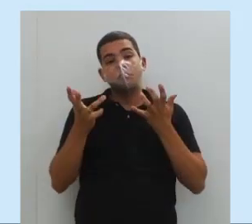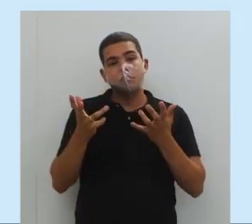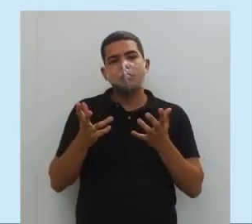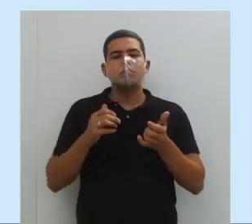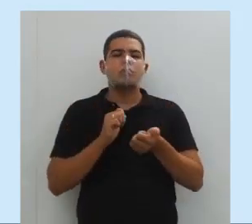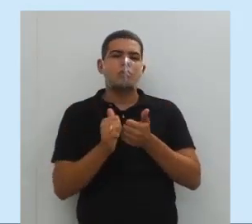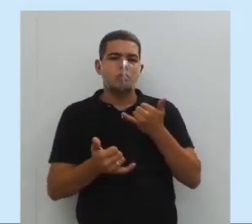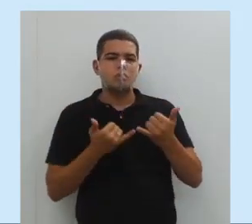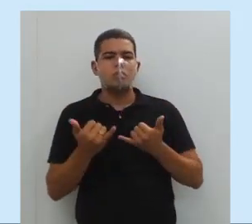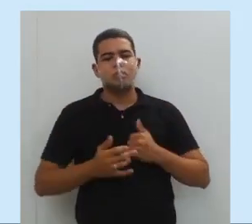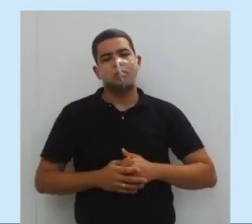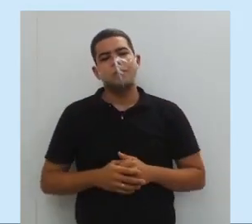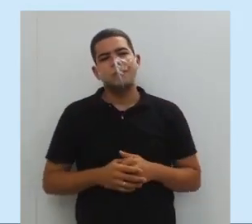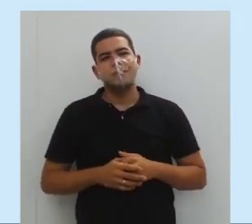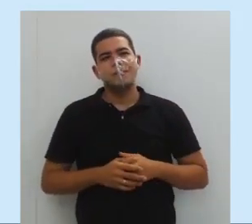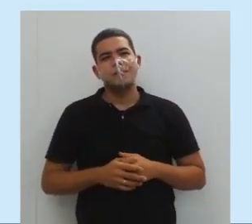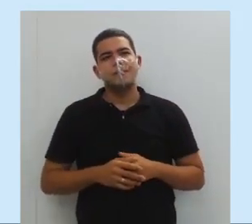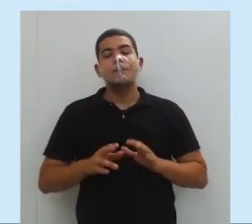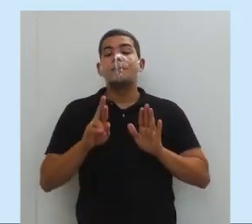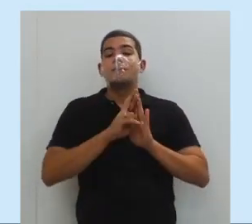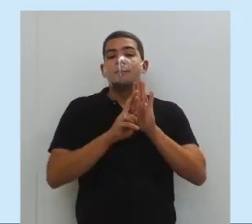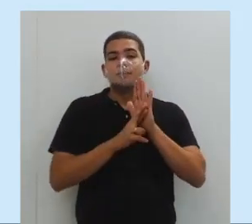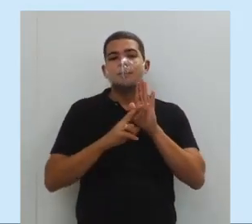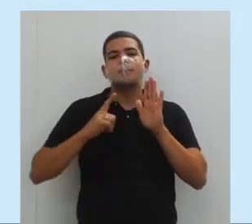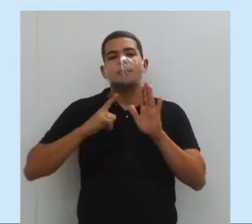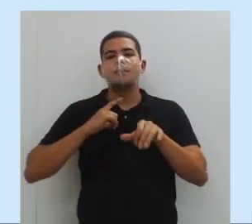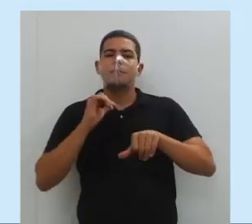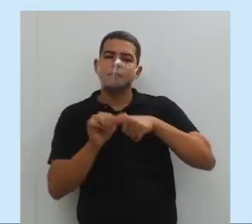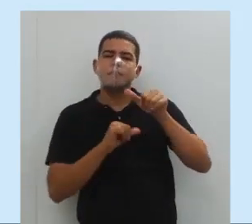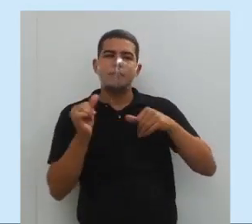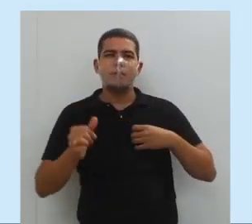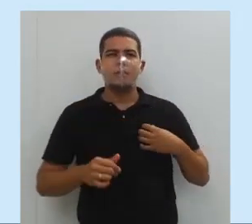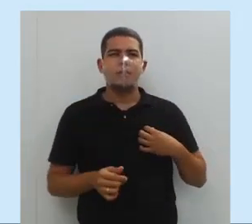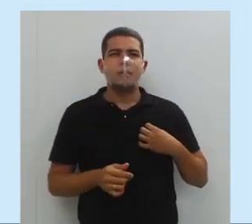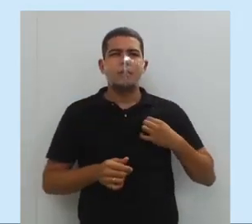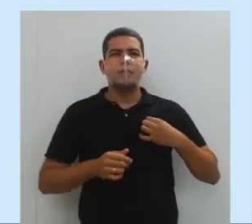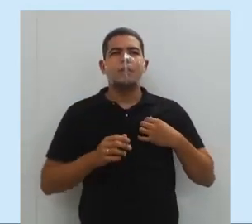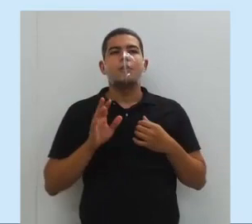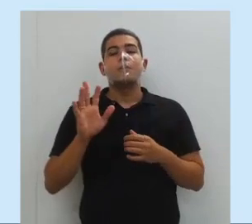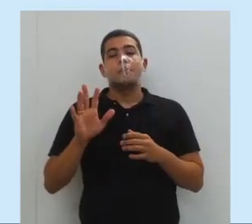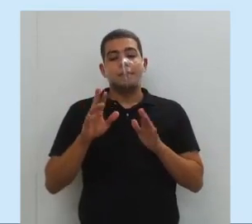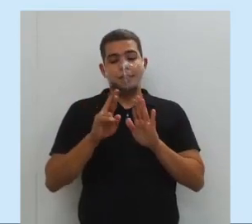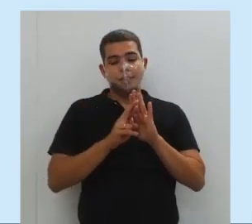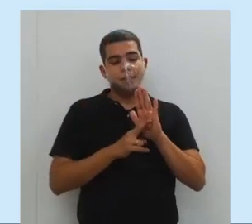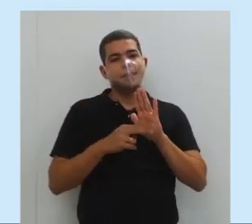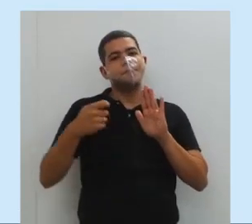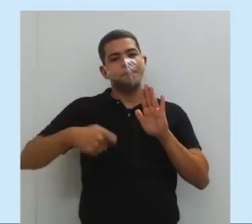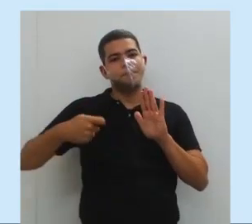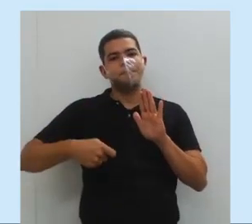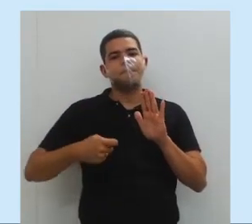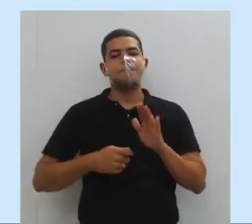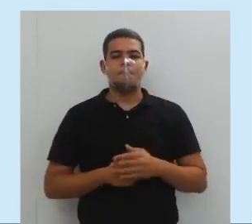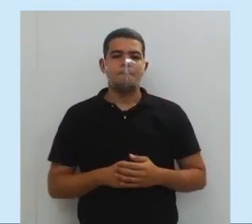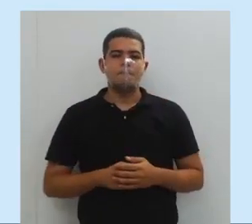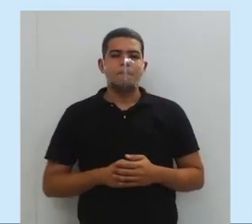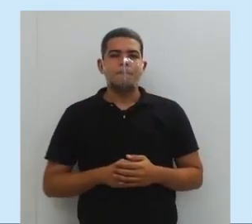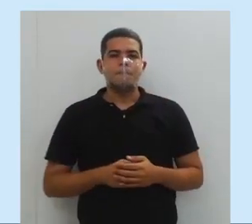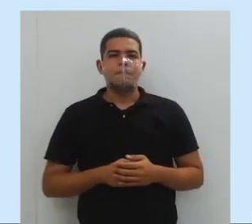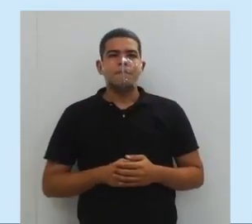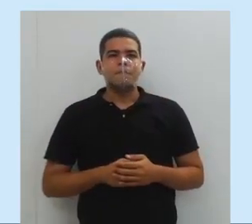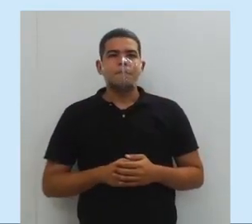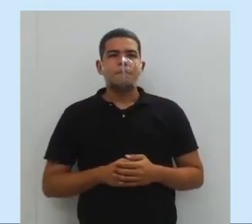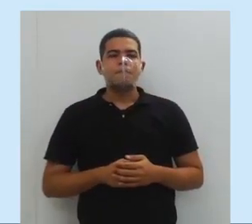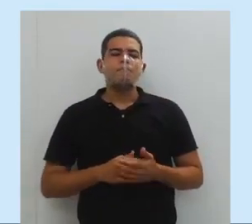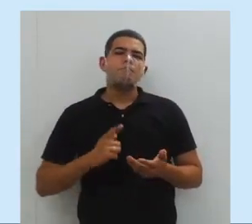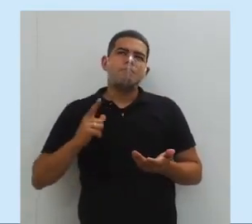quer. E as regras, elas são flexíveis, porém absolutamente necessárias. Então as regras elas podem